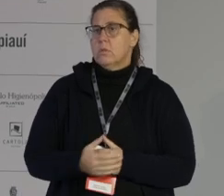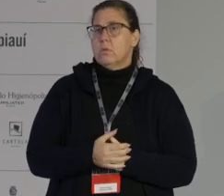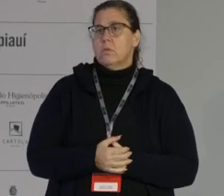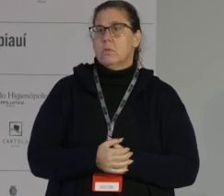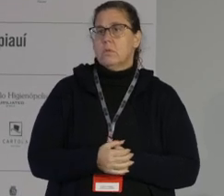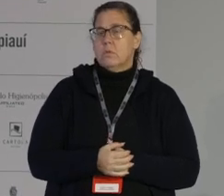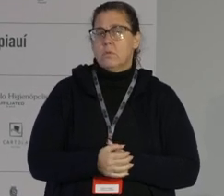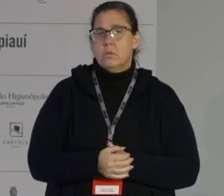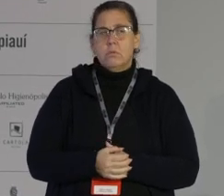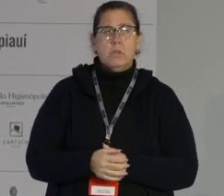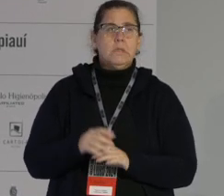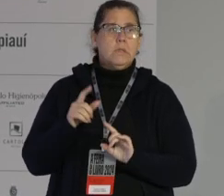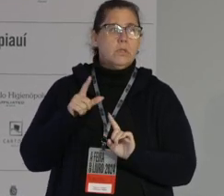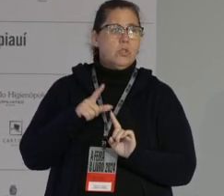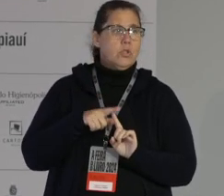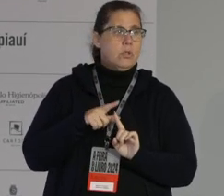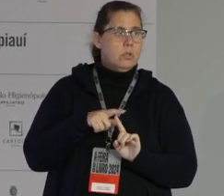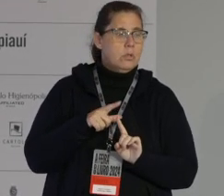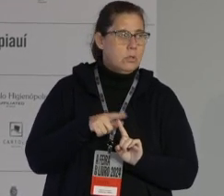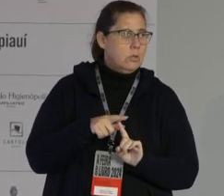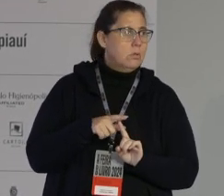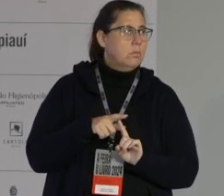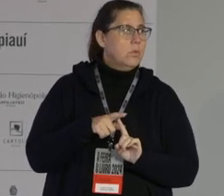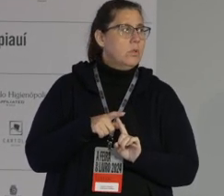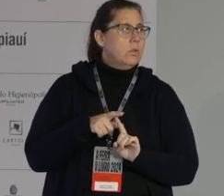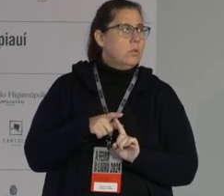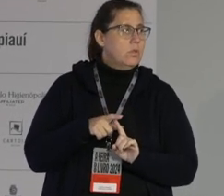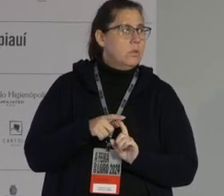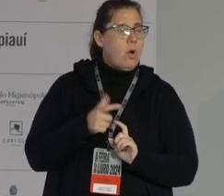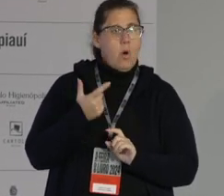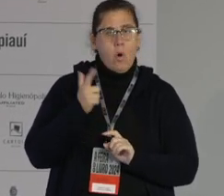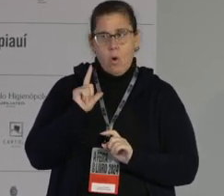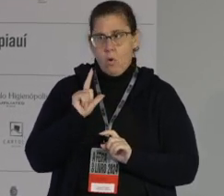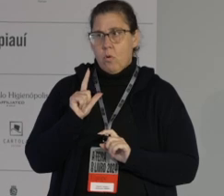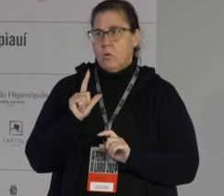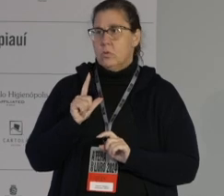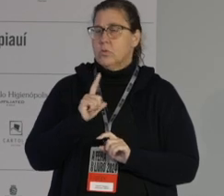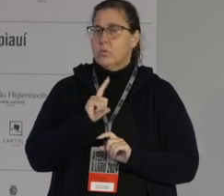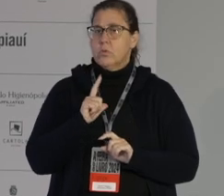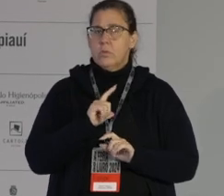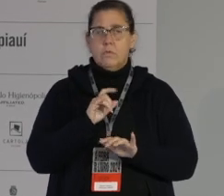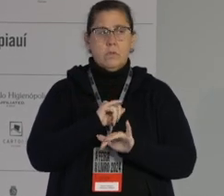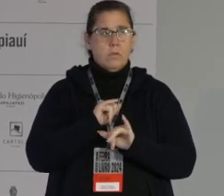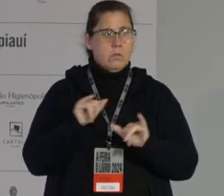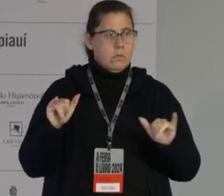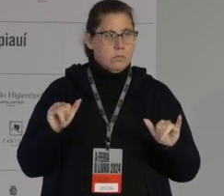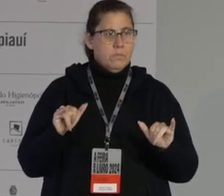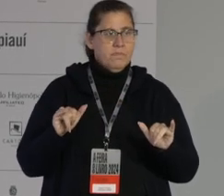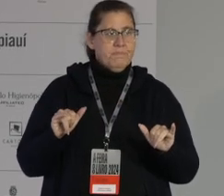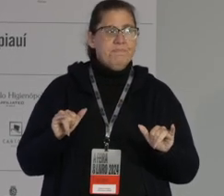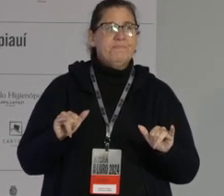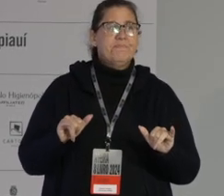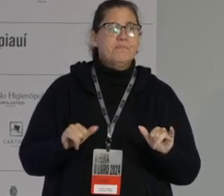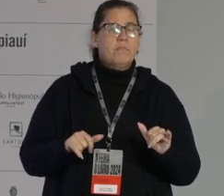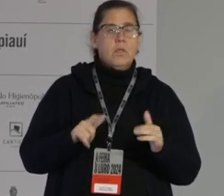como essa espécie... Ontem saiu uma resenha na Folha sobre o Nostalgia dos Canibais,